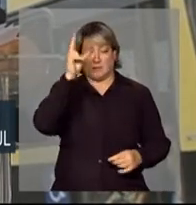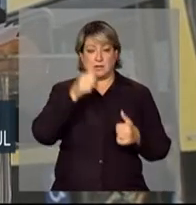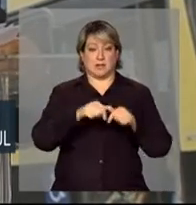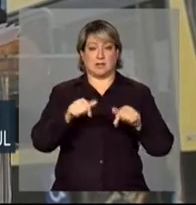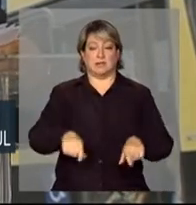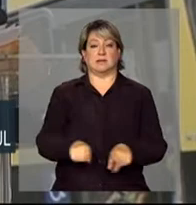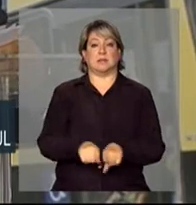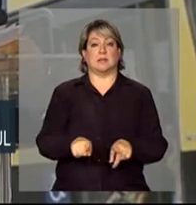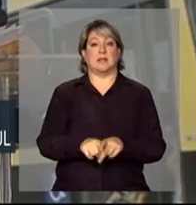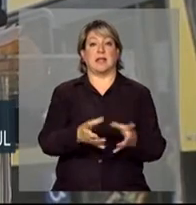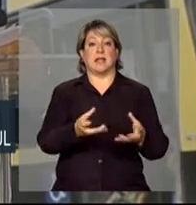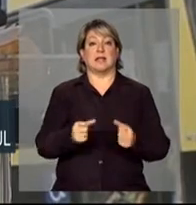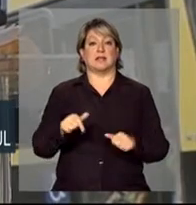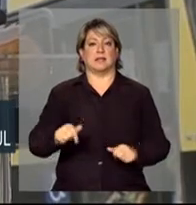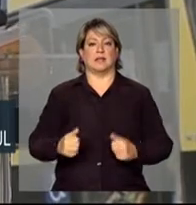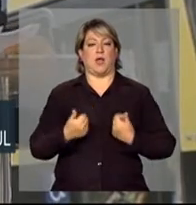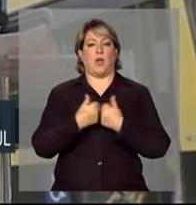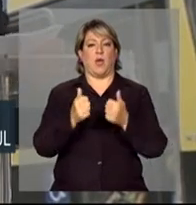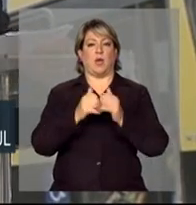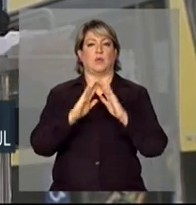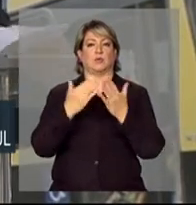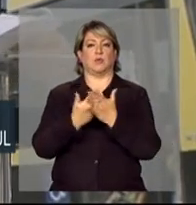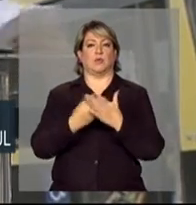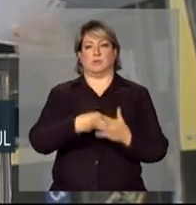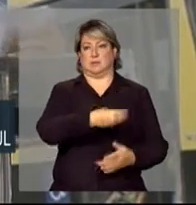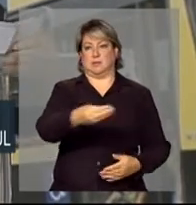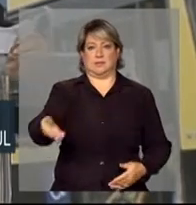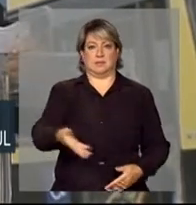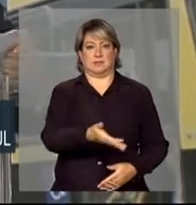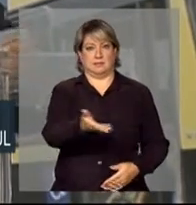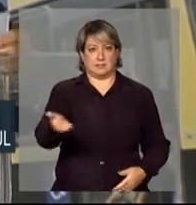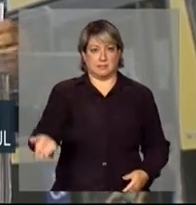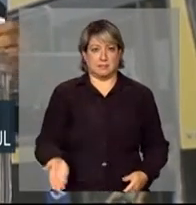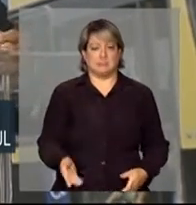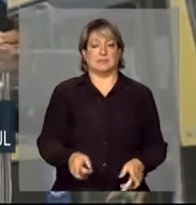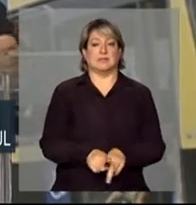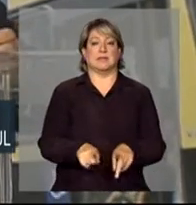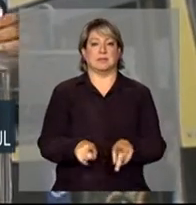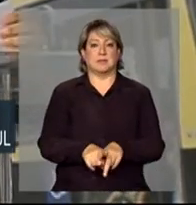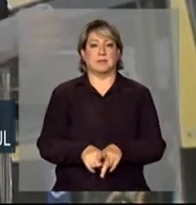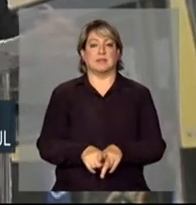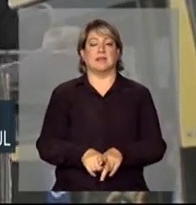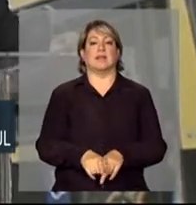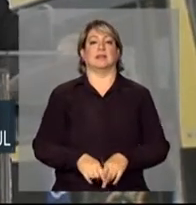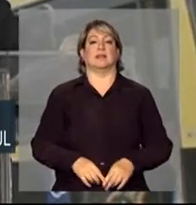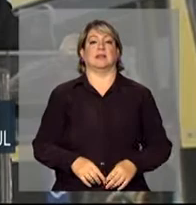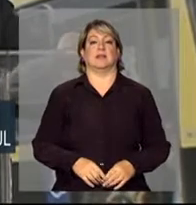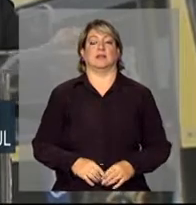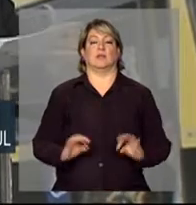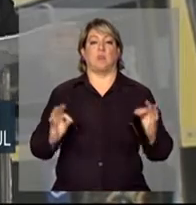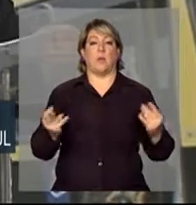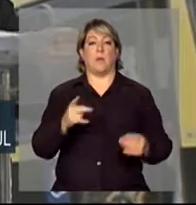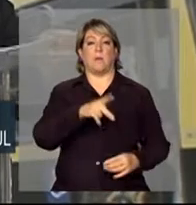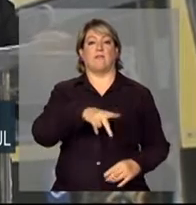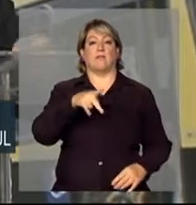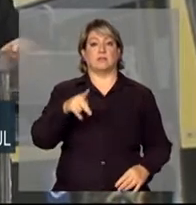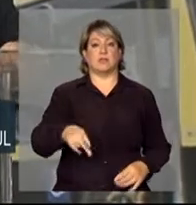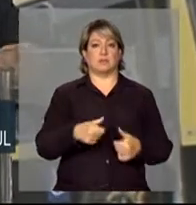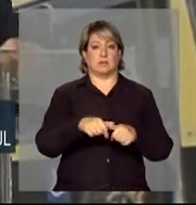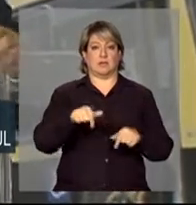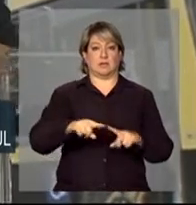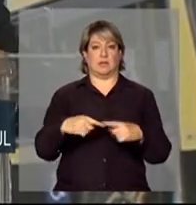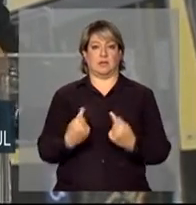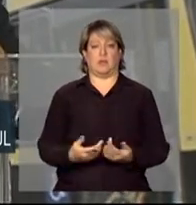também contemplados com nossos ônibus escolares, e cumprimentar aqui todos os professores também